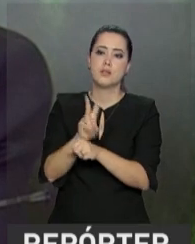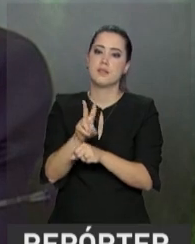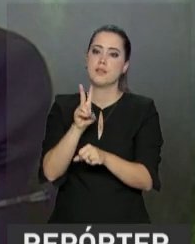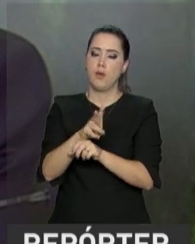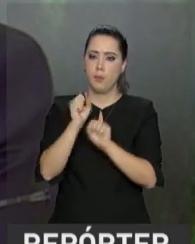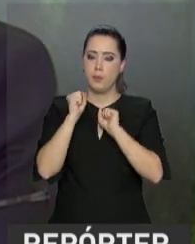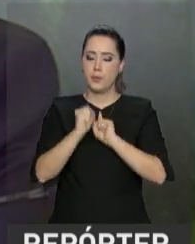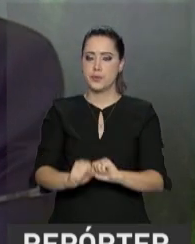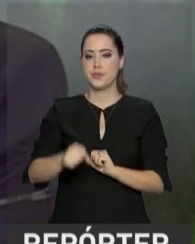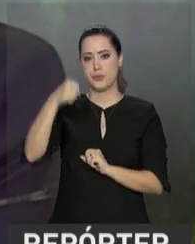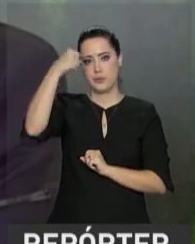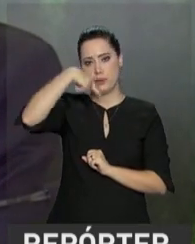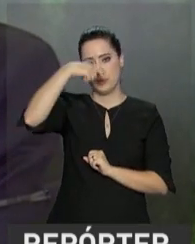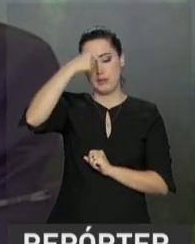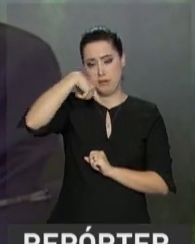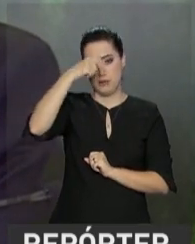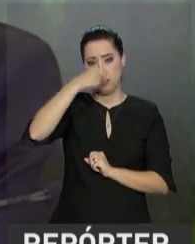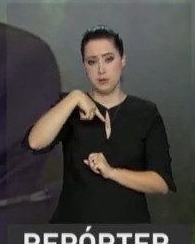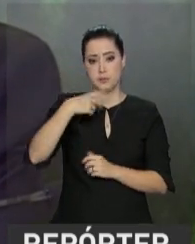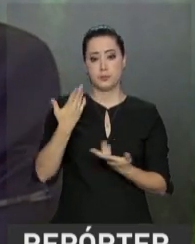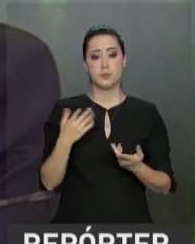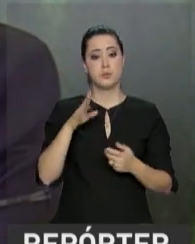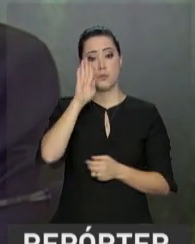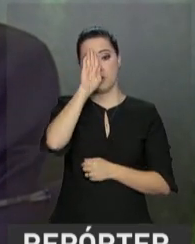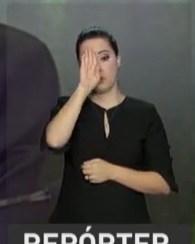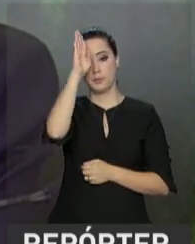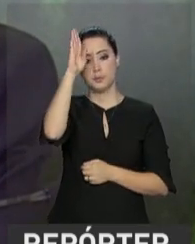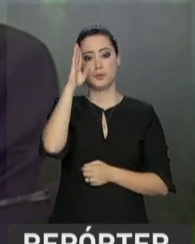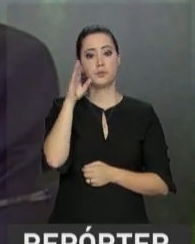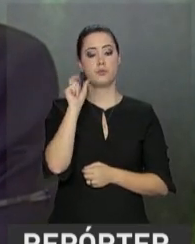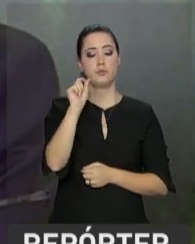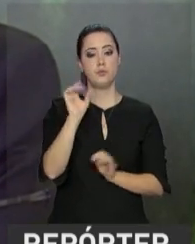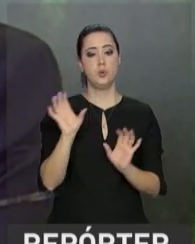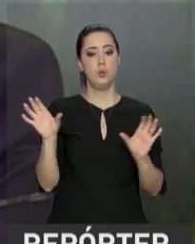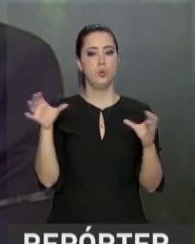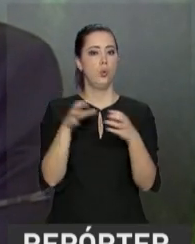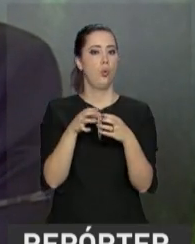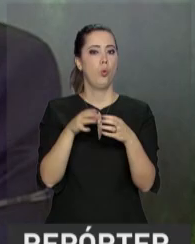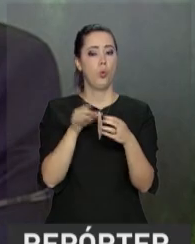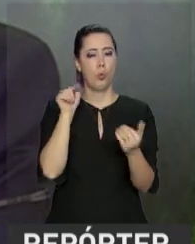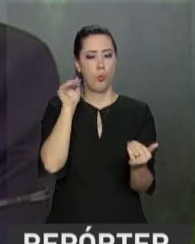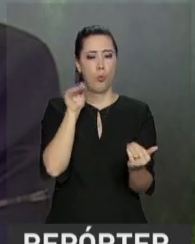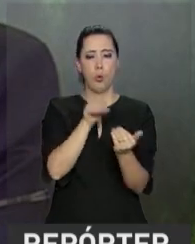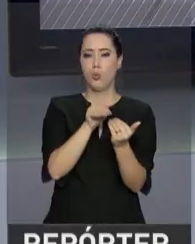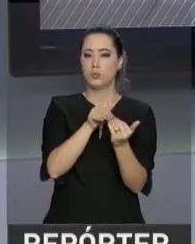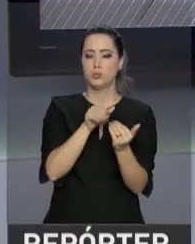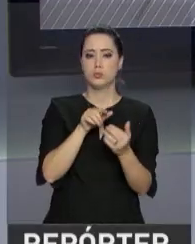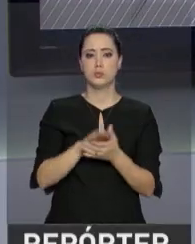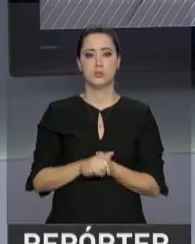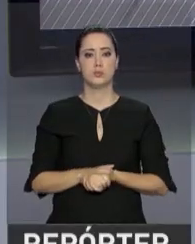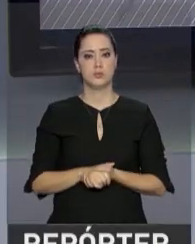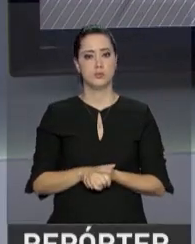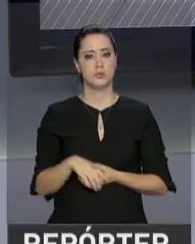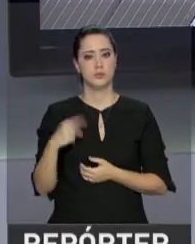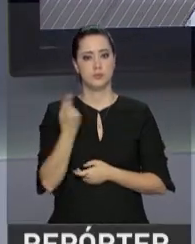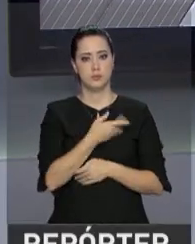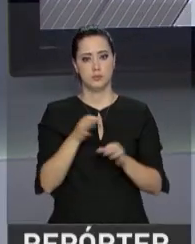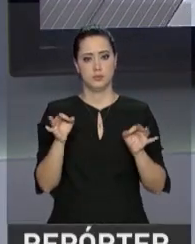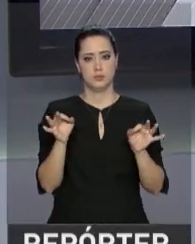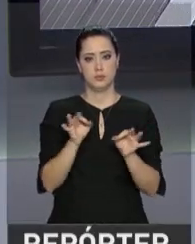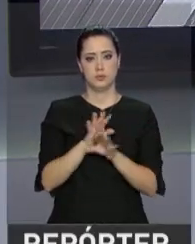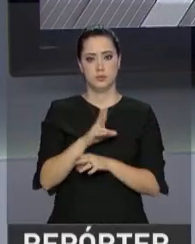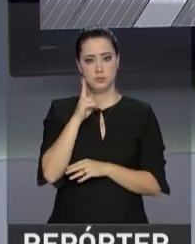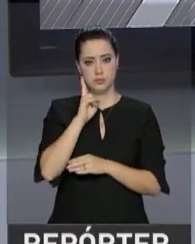da vacinação é principalmente e daquele público que é alvo nós ficamos